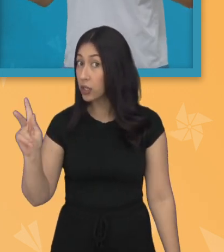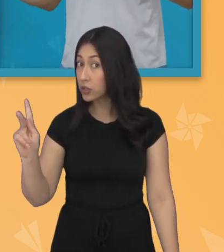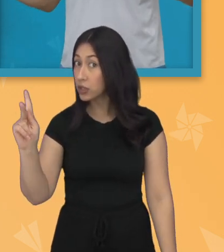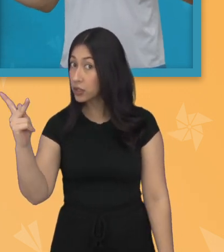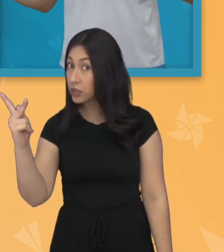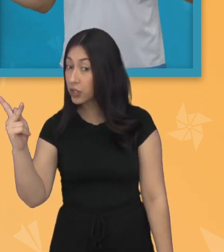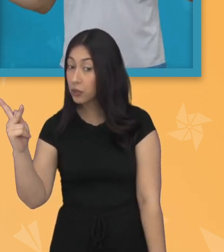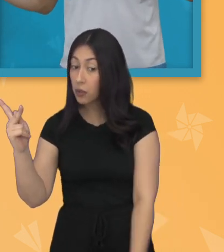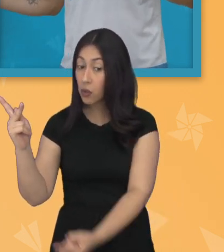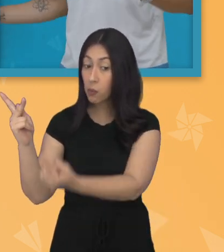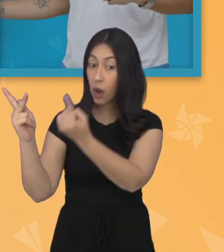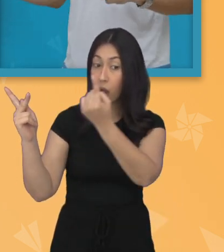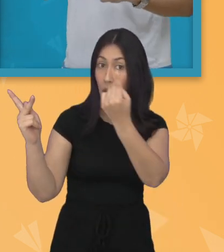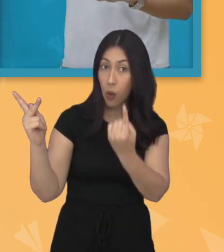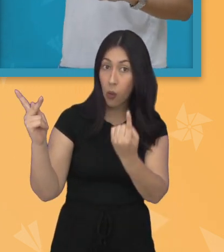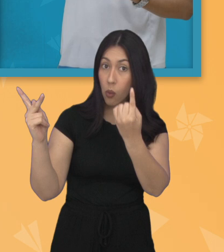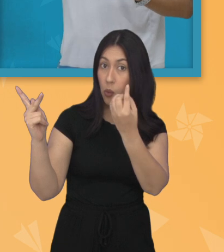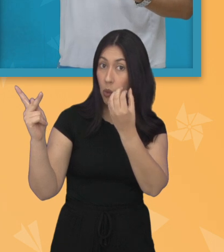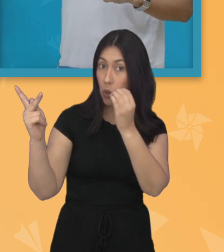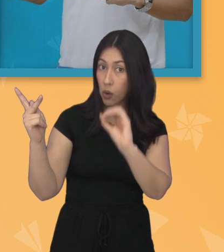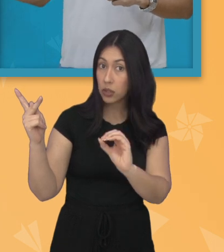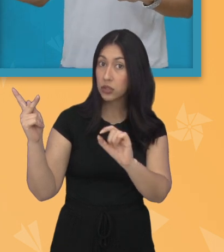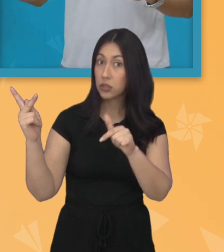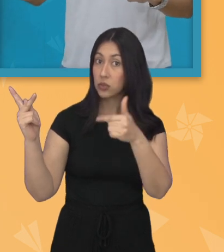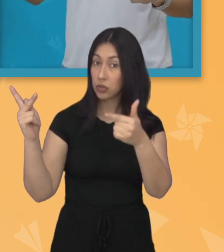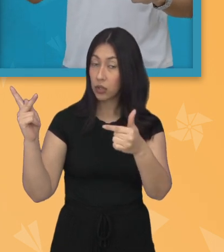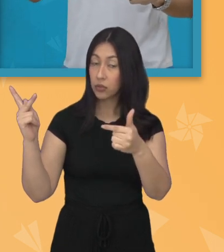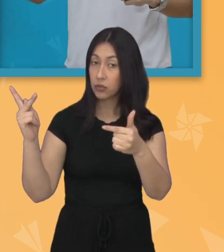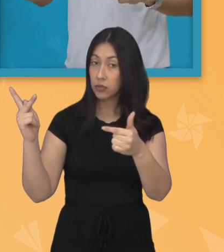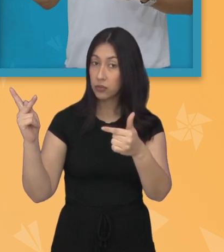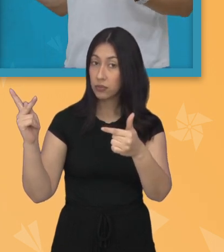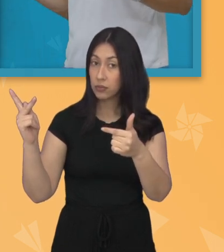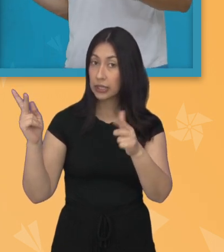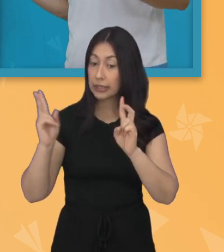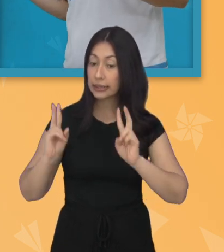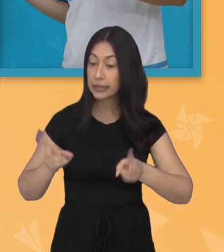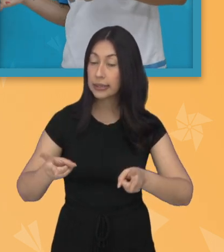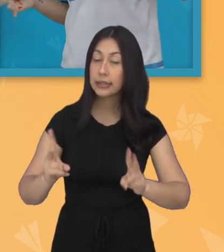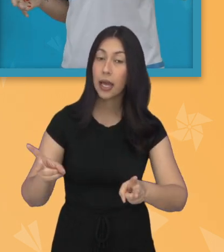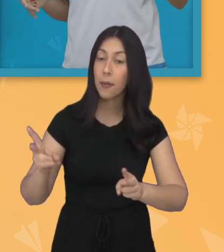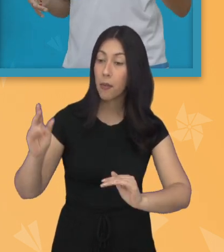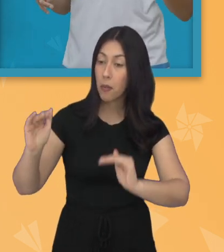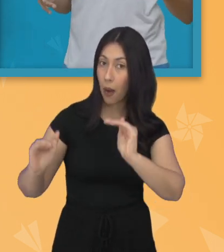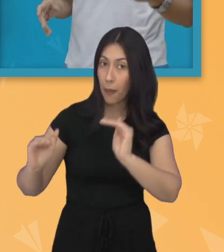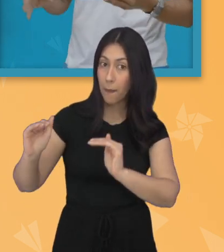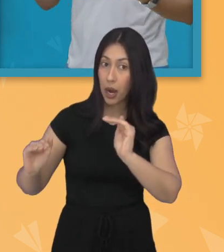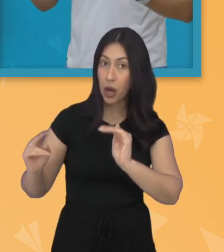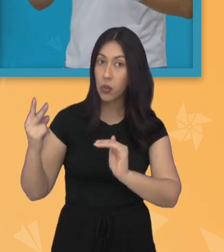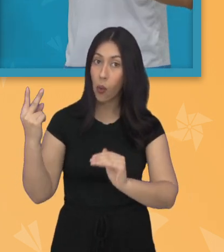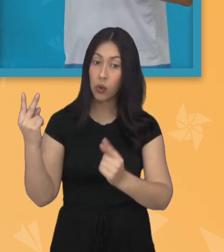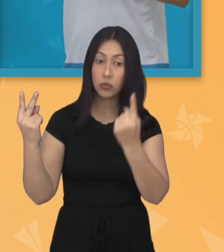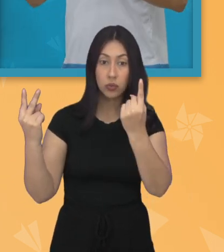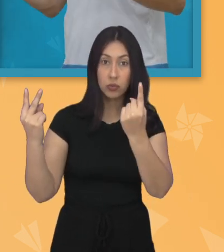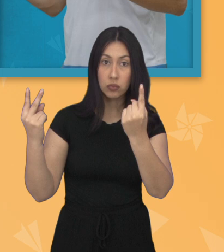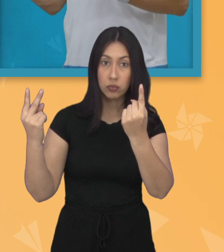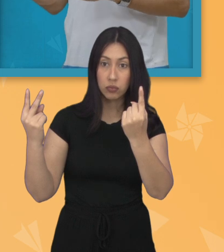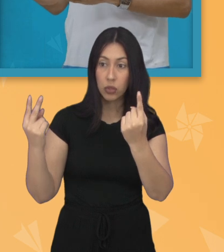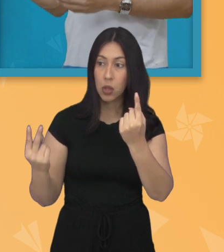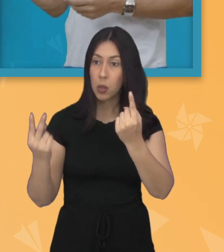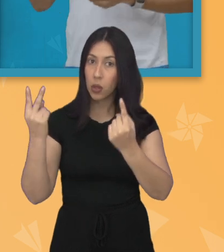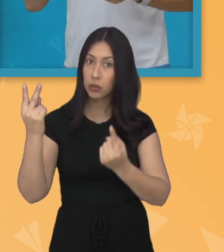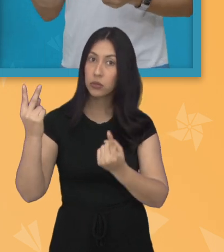hidrogênio para 1 de oxigênio. Então se a gente tiver 4 hidrogênios, a gente vai ter 2 oxigênios. Se a gente tiver 8 hidrogênios, a gente vai ter